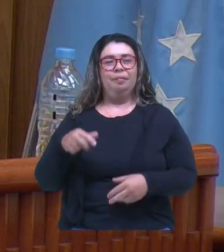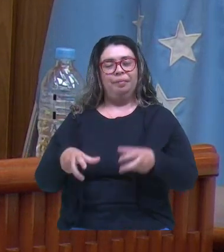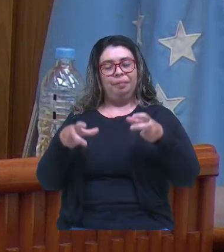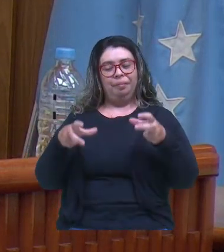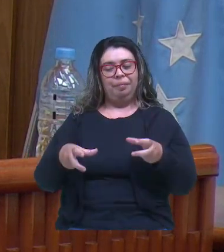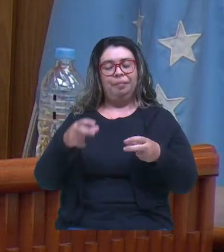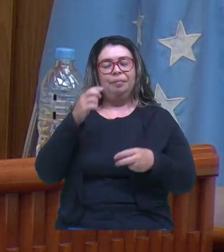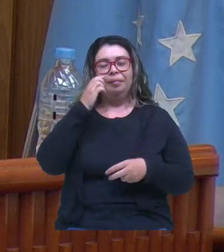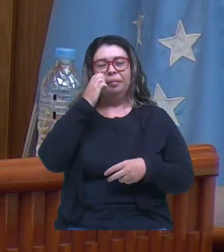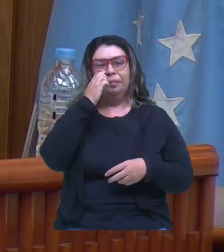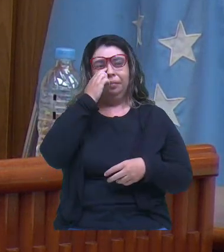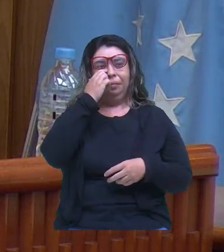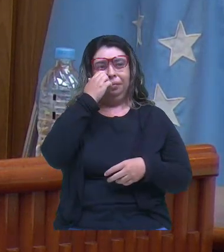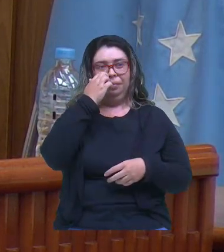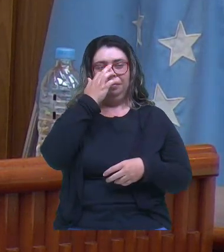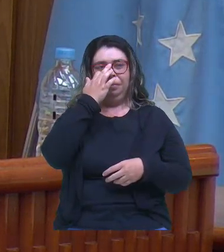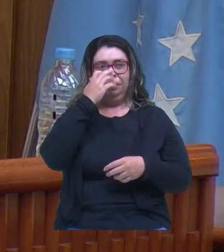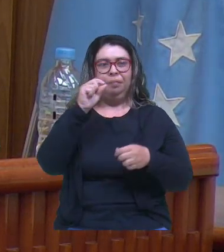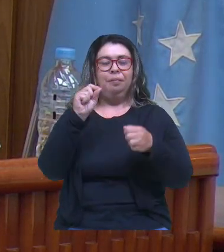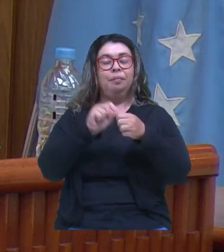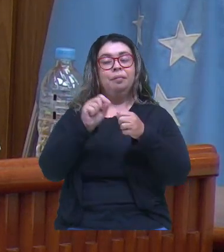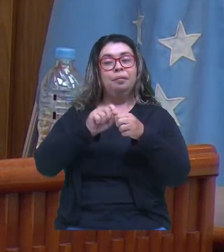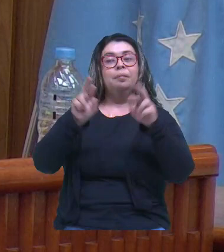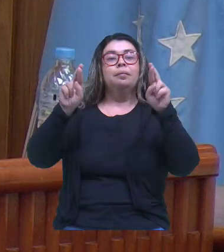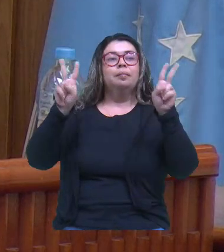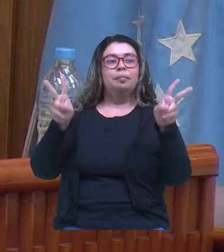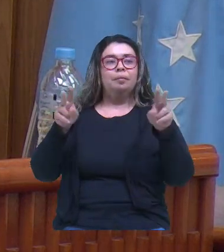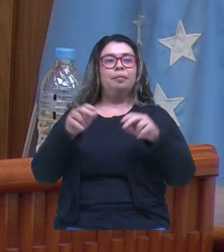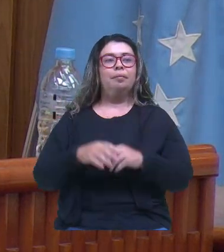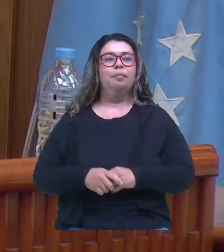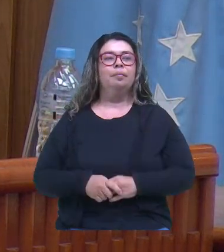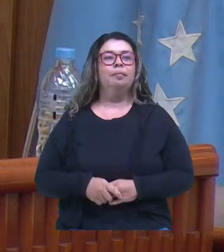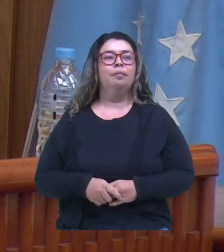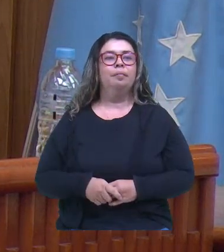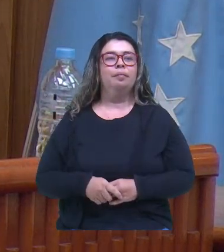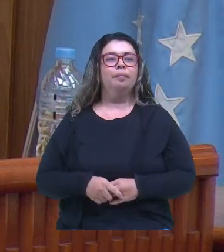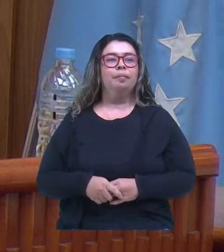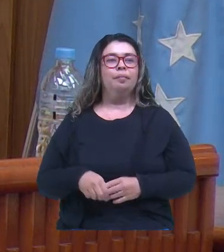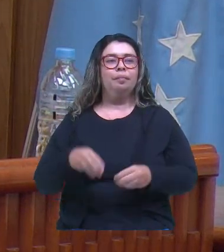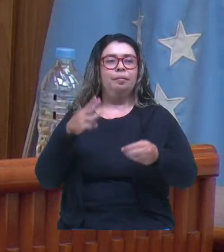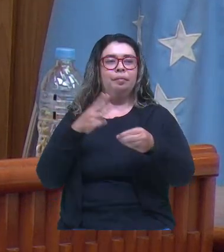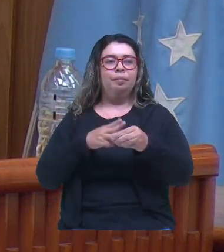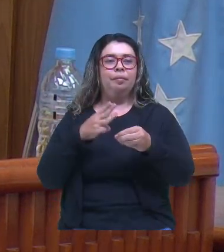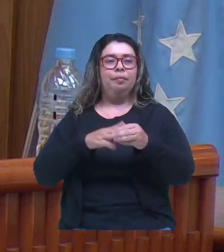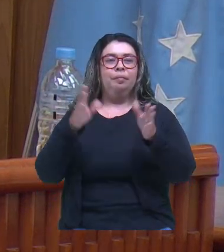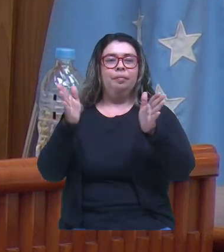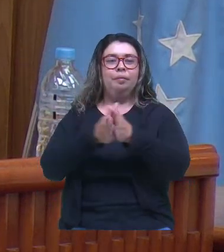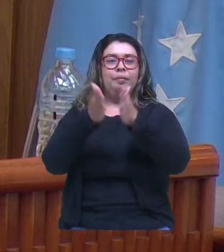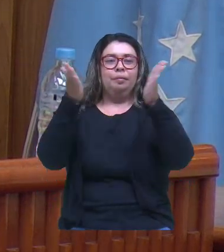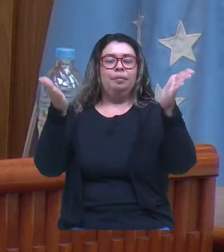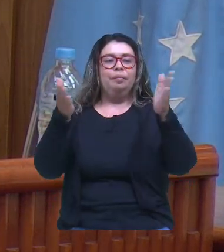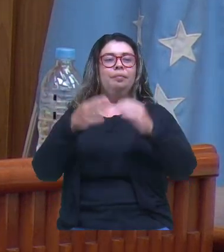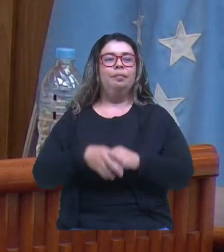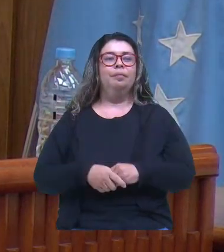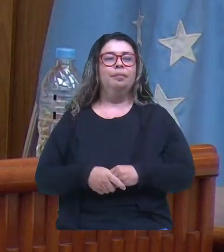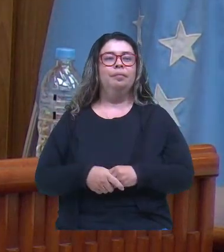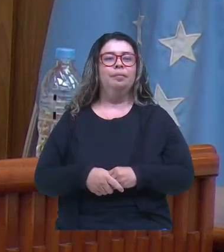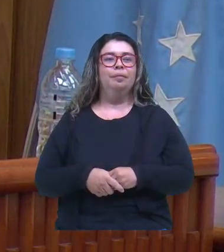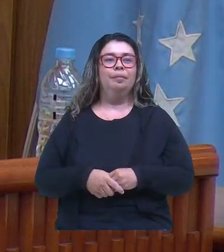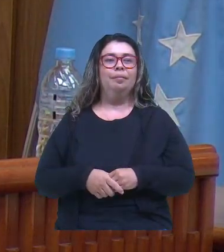Leis, que fazem a diferença nesse município maravilhoso, chamado